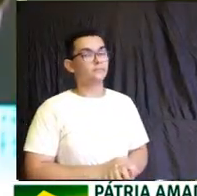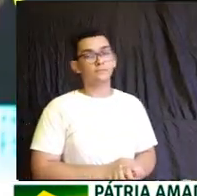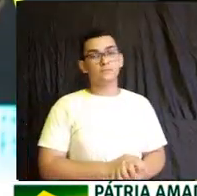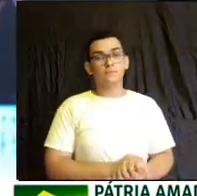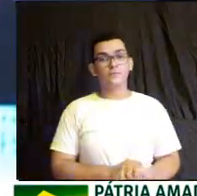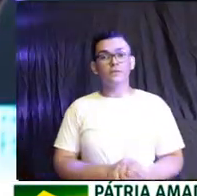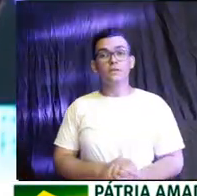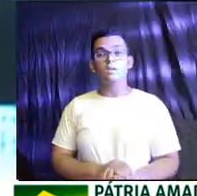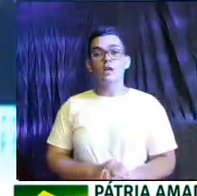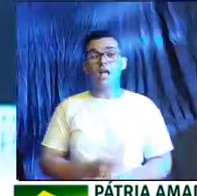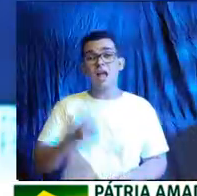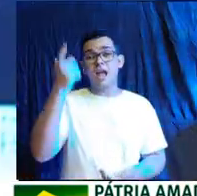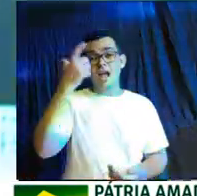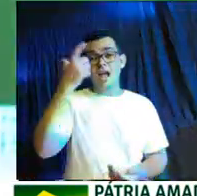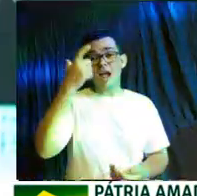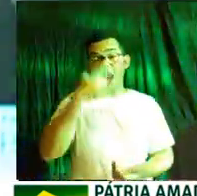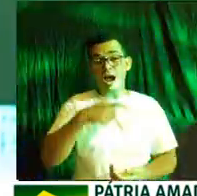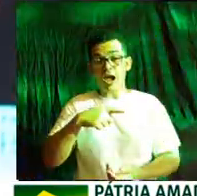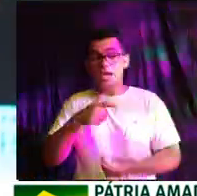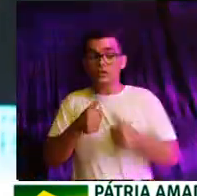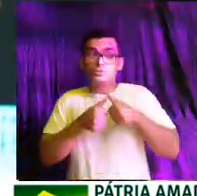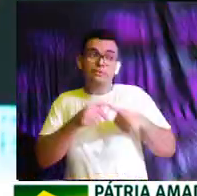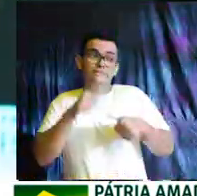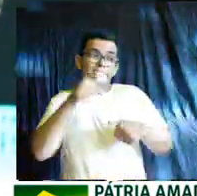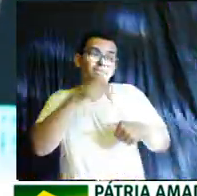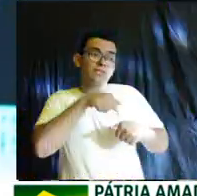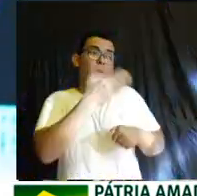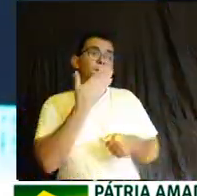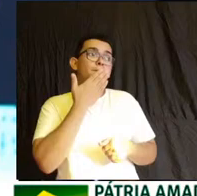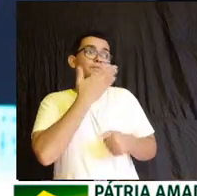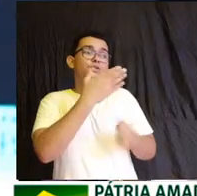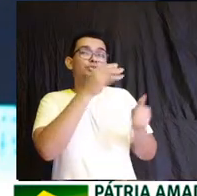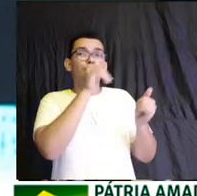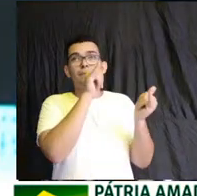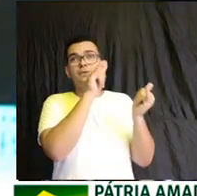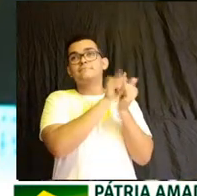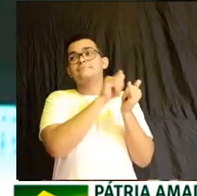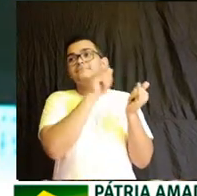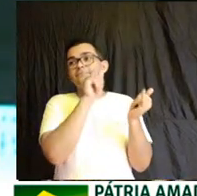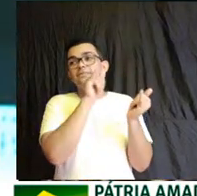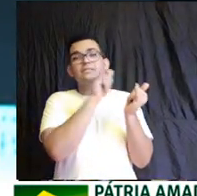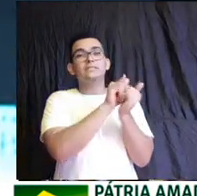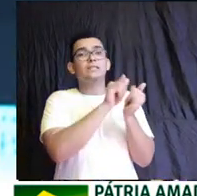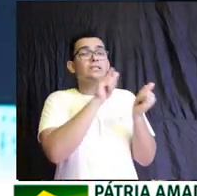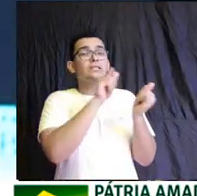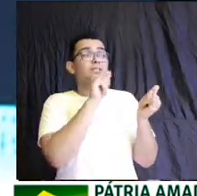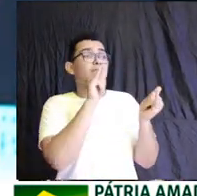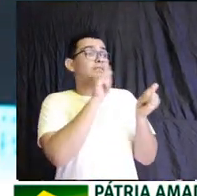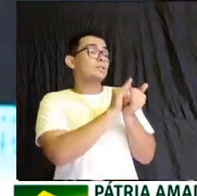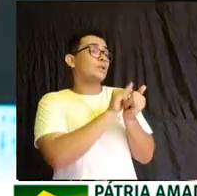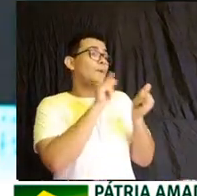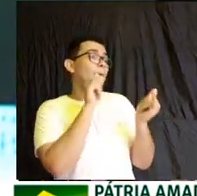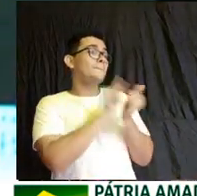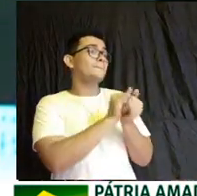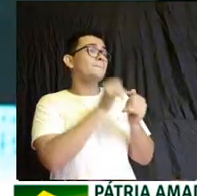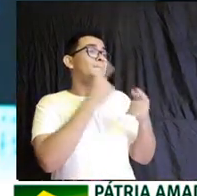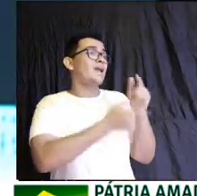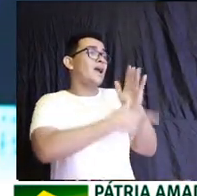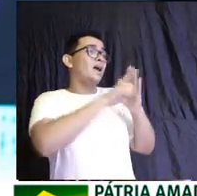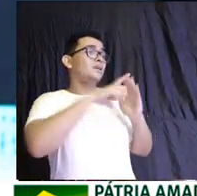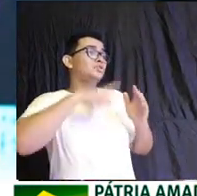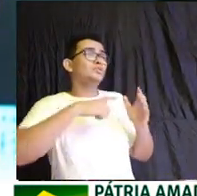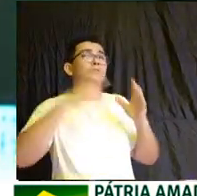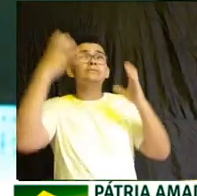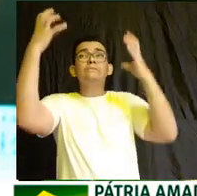Eu sei que errei, tô aqui pra lhe pedir perdão. Cabeça doida, coração na